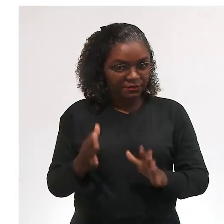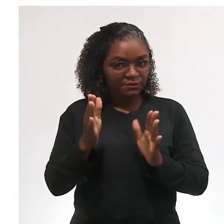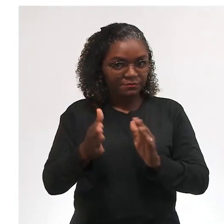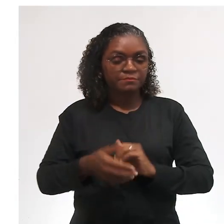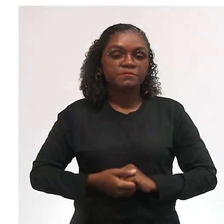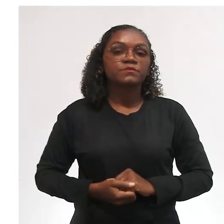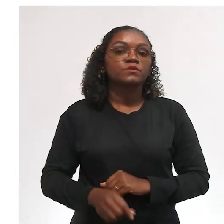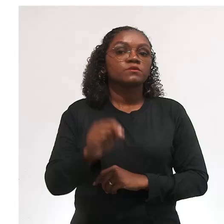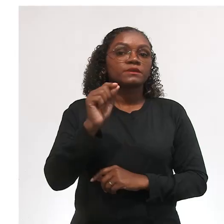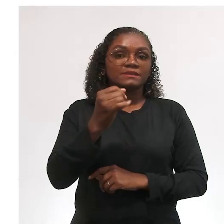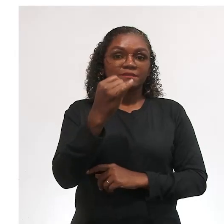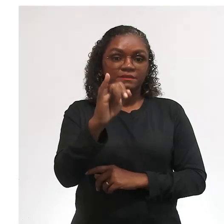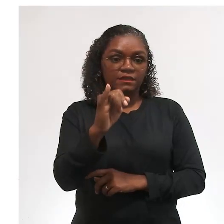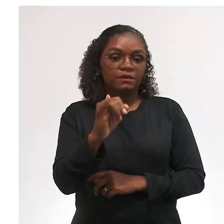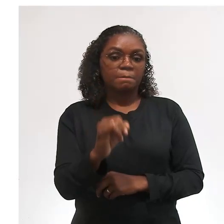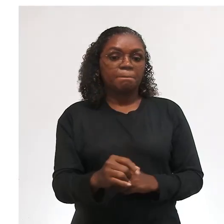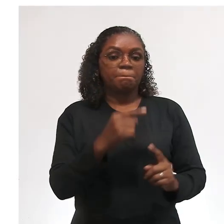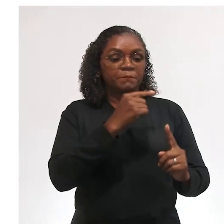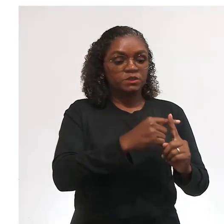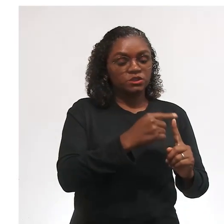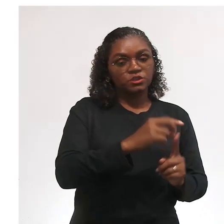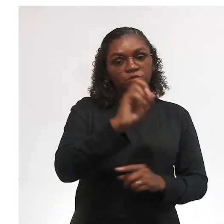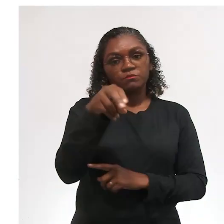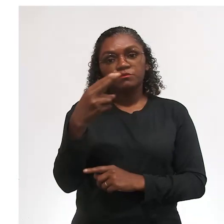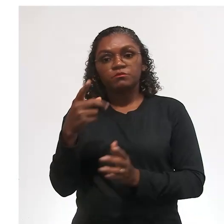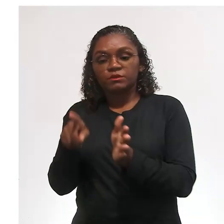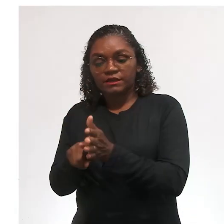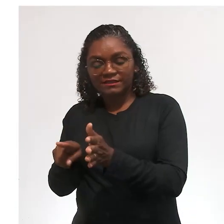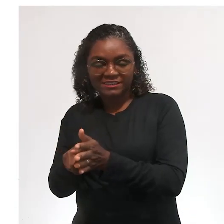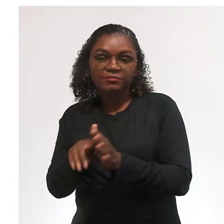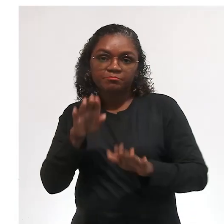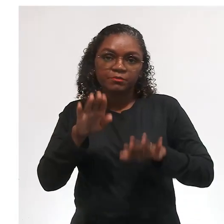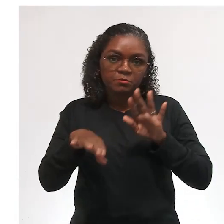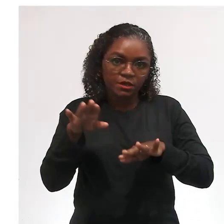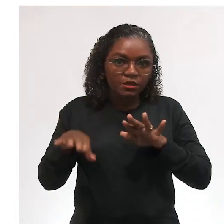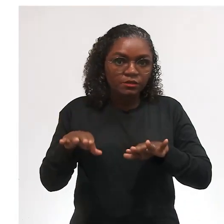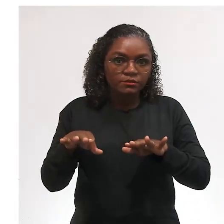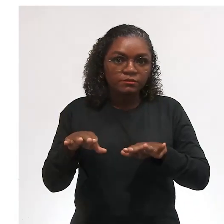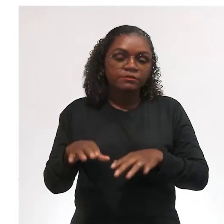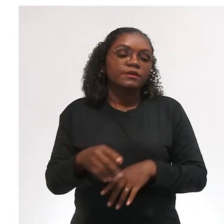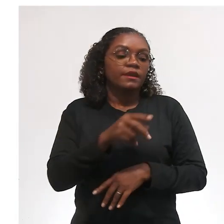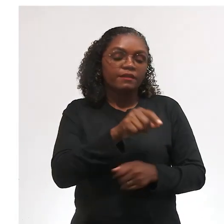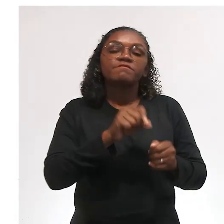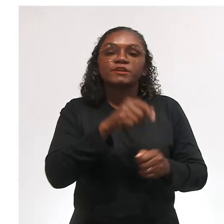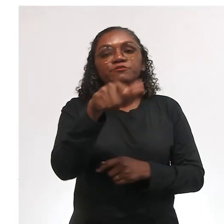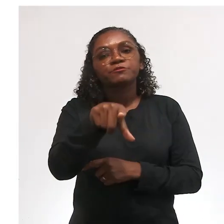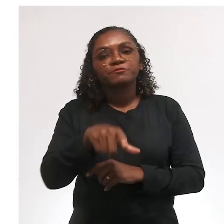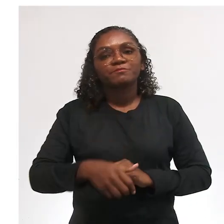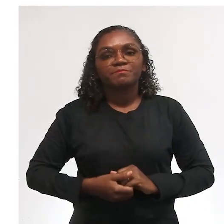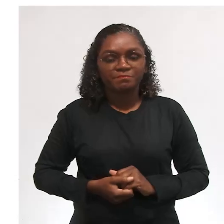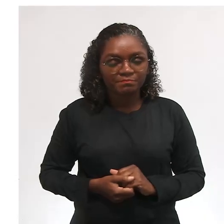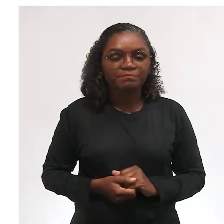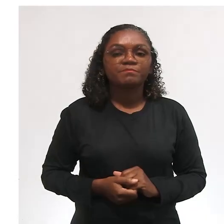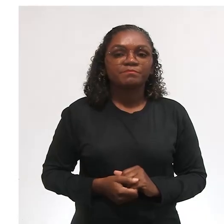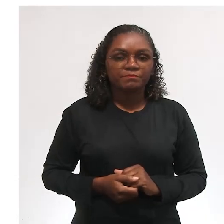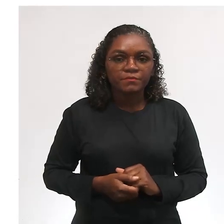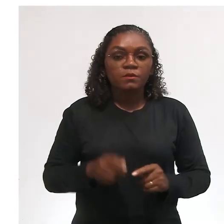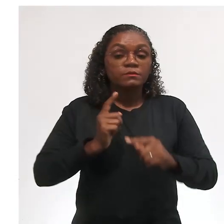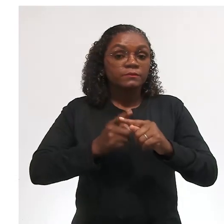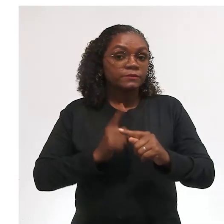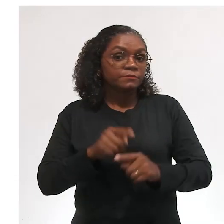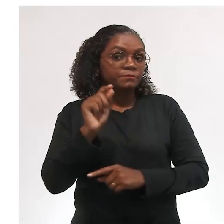tende a se repetir. Se for seguido por uma punição, e essa punição nós vimos na aula passada também, que pode ser